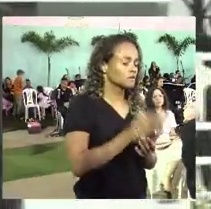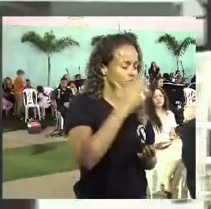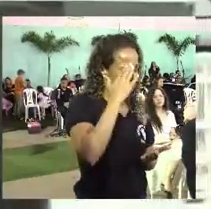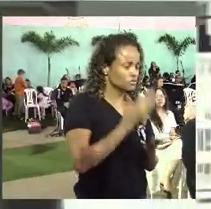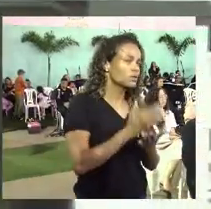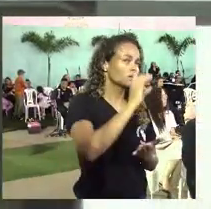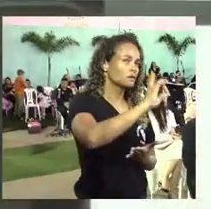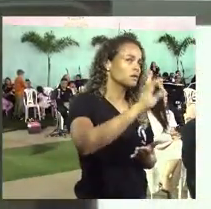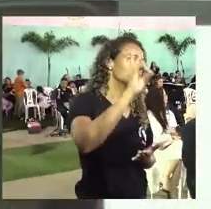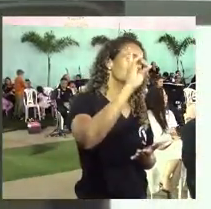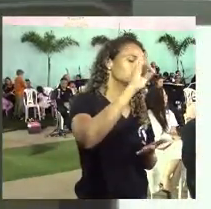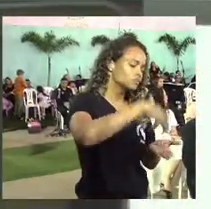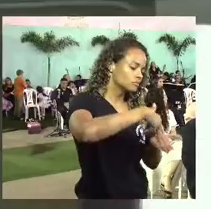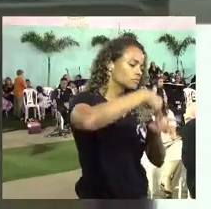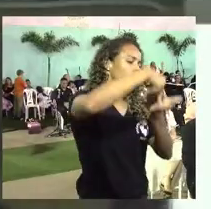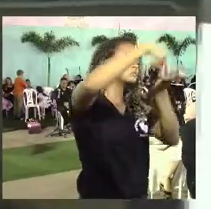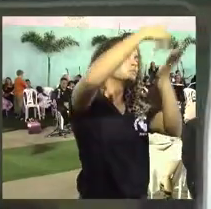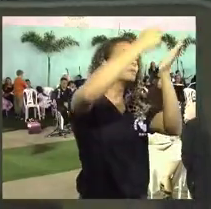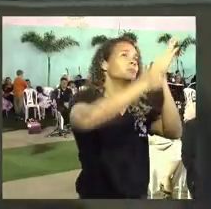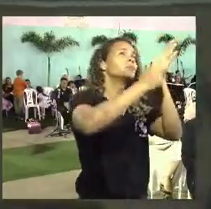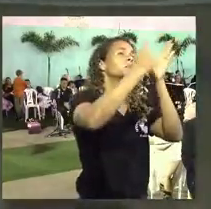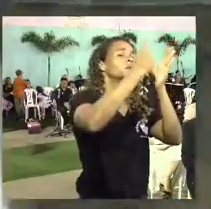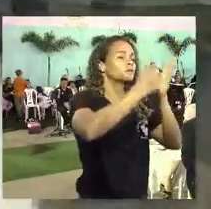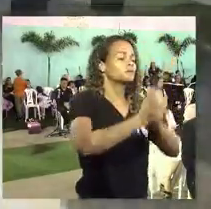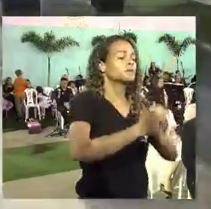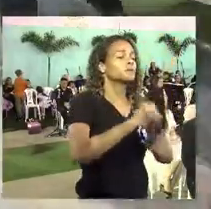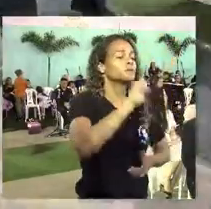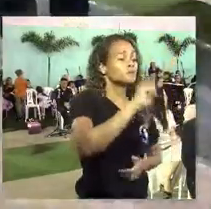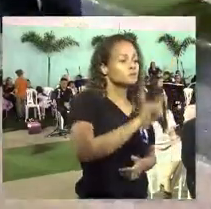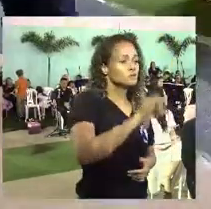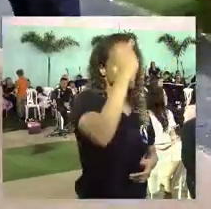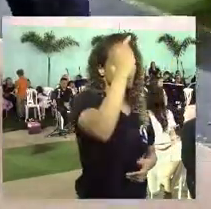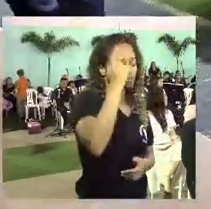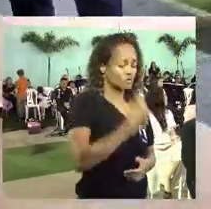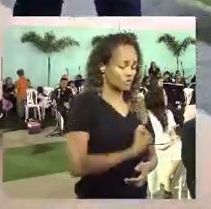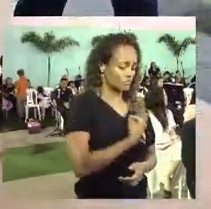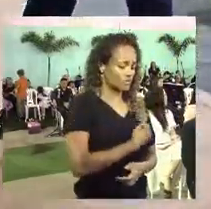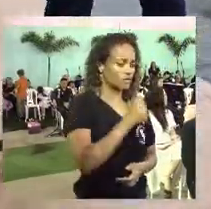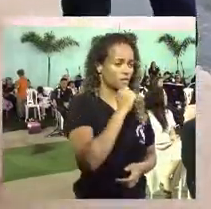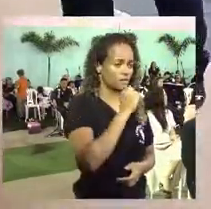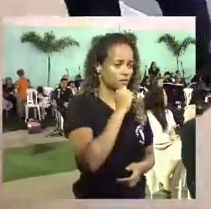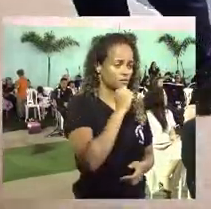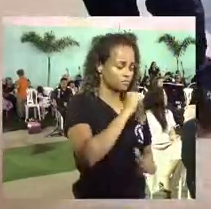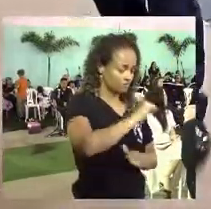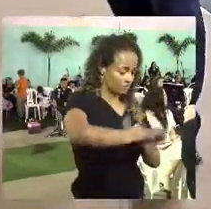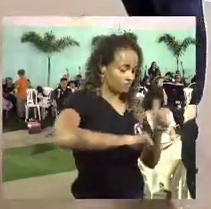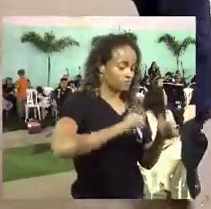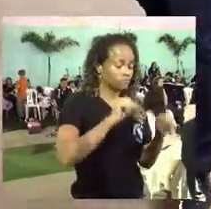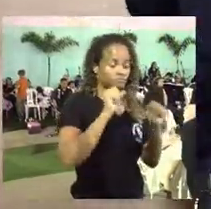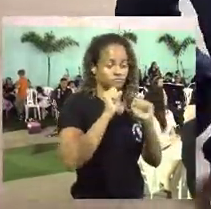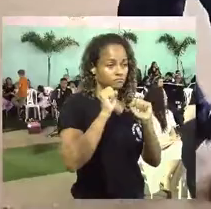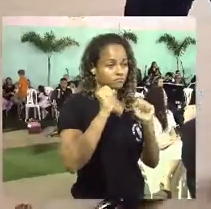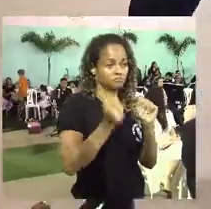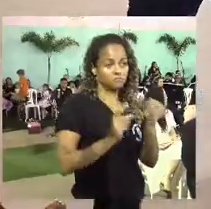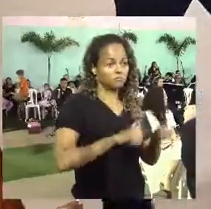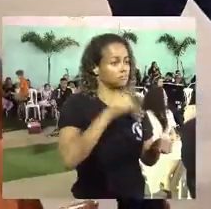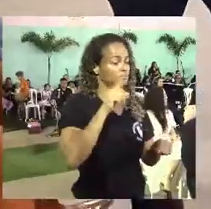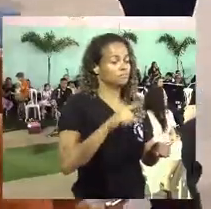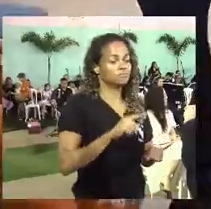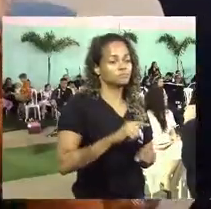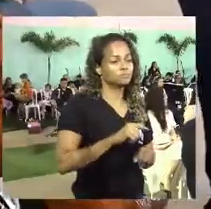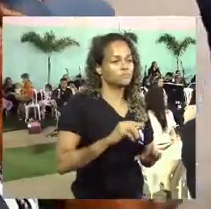e nós que tivemos vindo seremos transformados num piscar de olhos Isaías 40 30 31